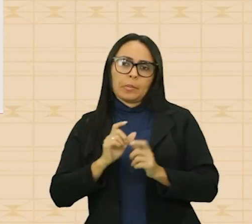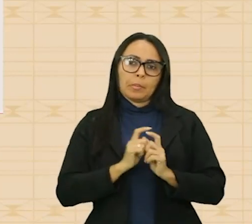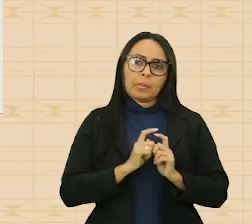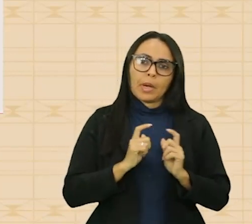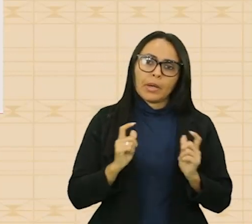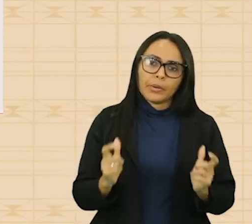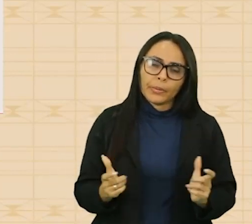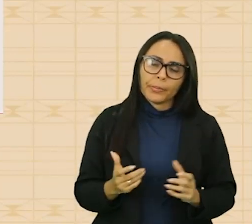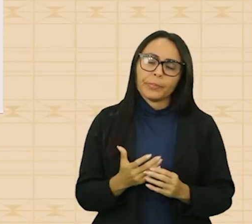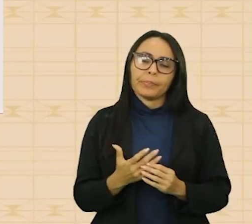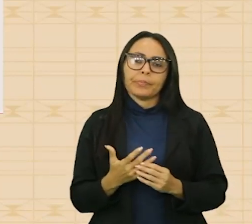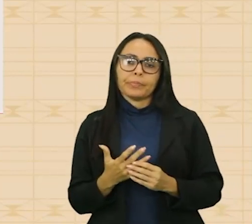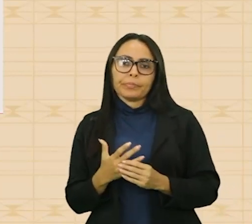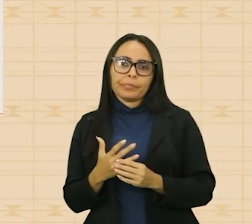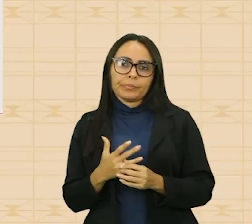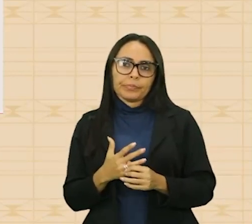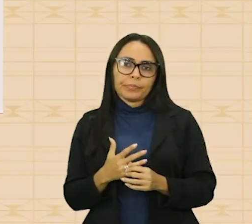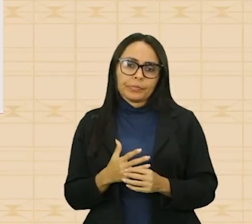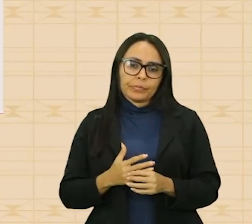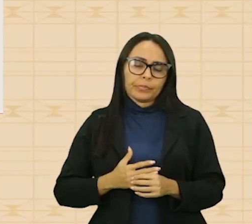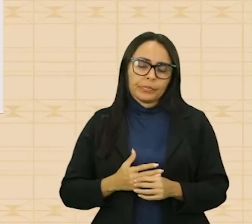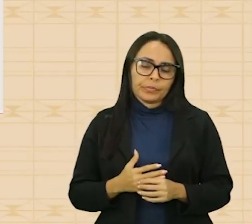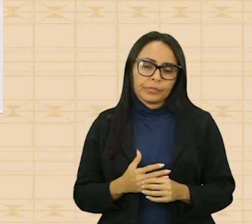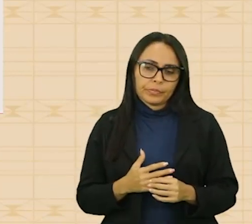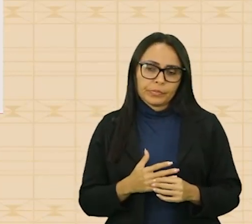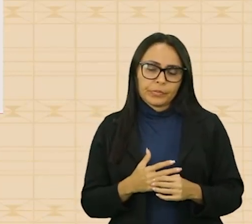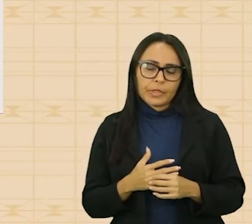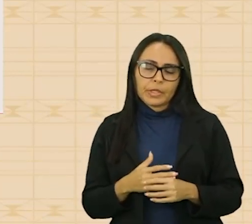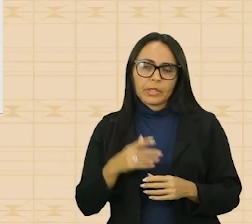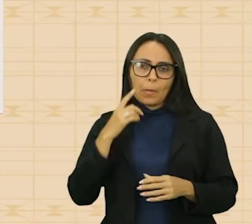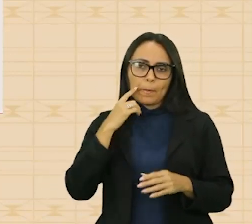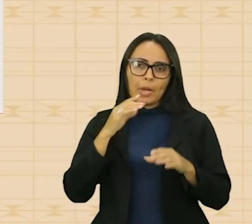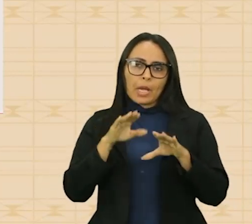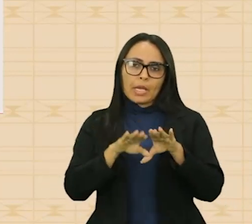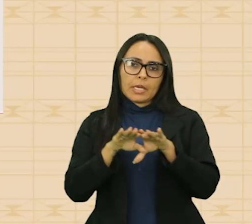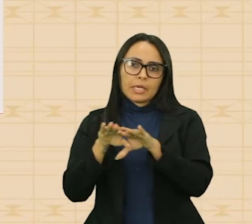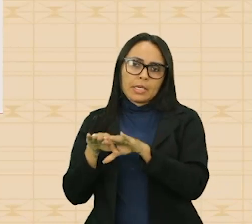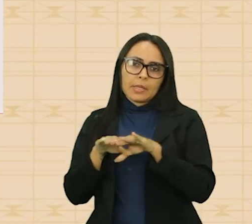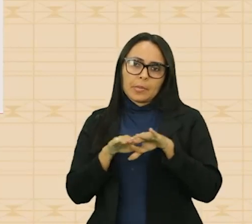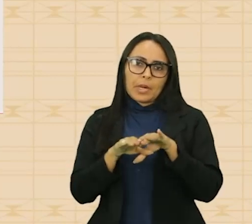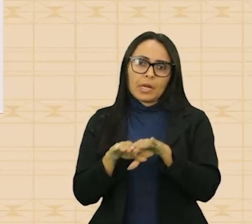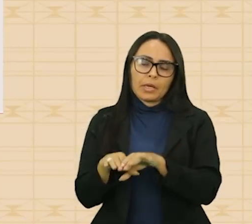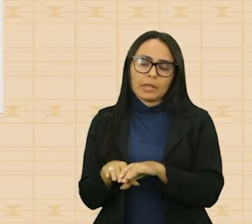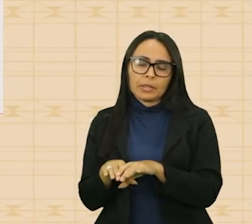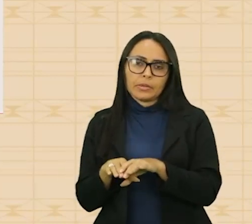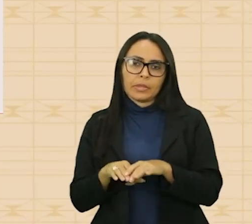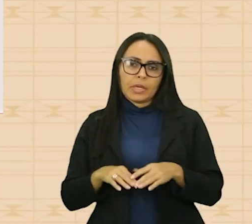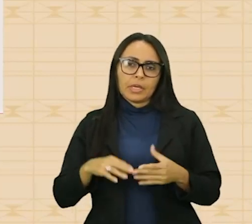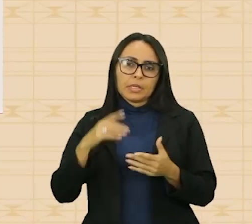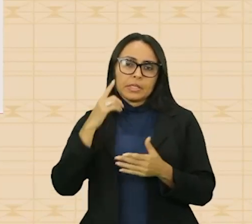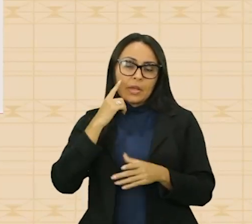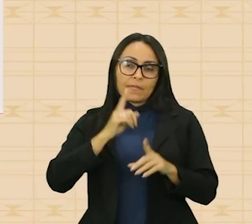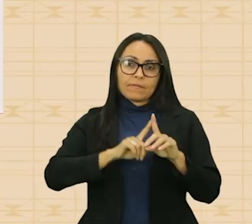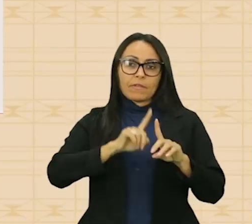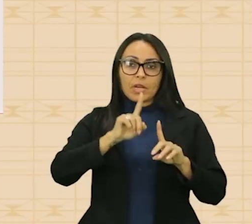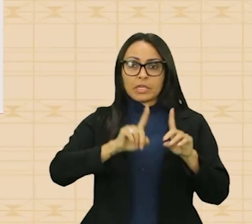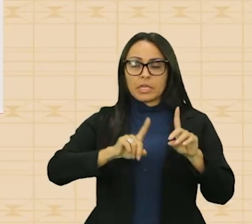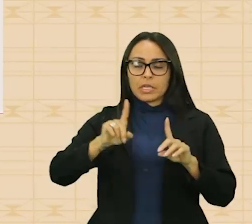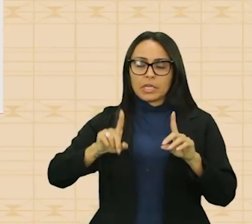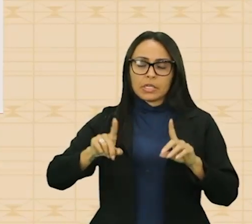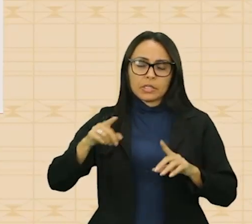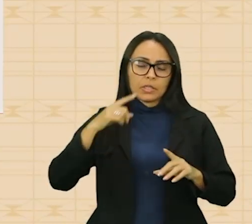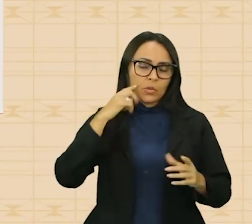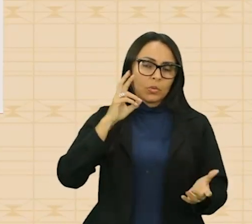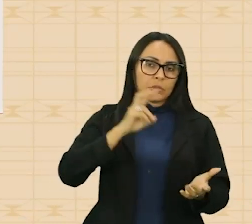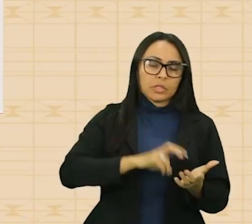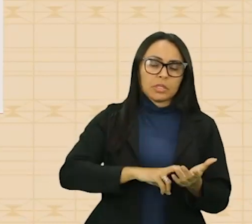que você não tem um grande corpo de água para equilibrar a temperatura. Essa variação entre o dia, noite,